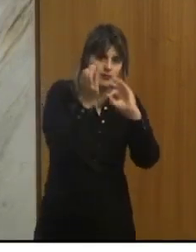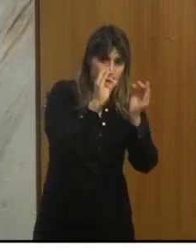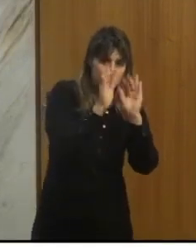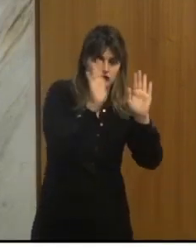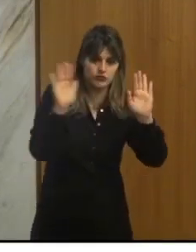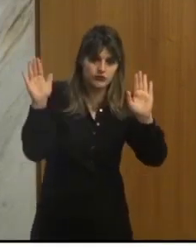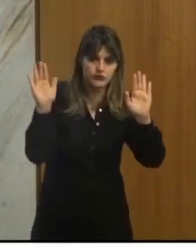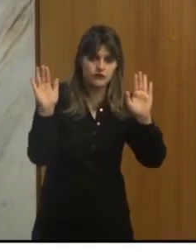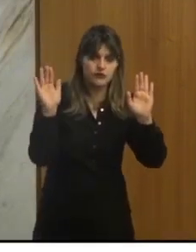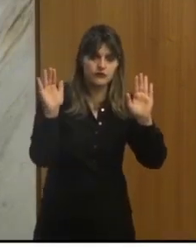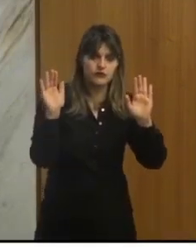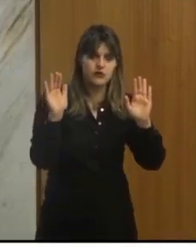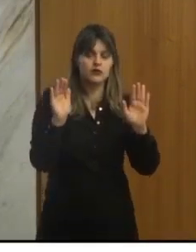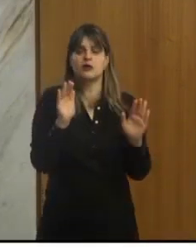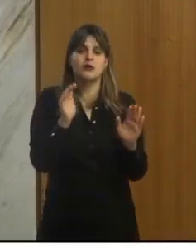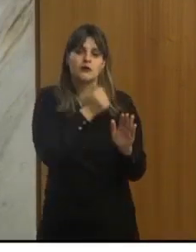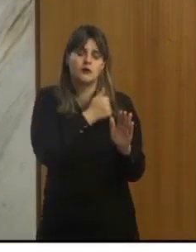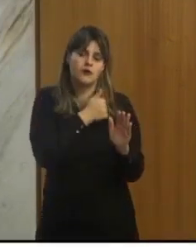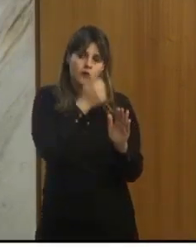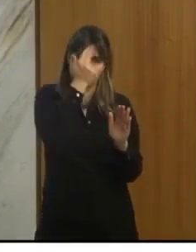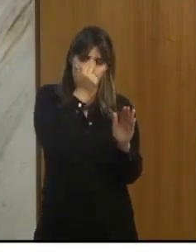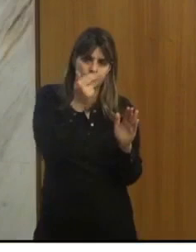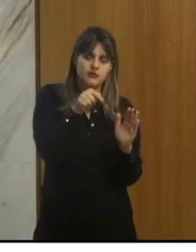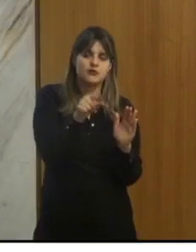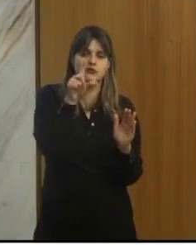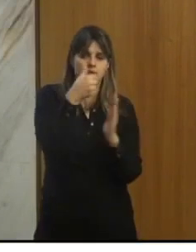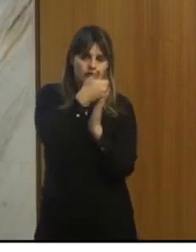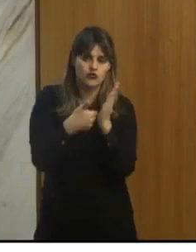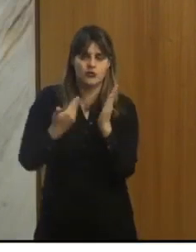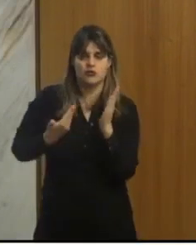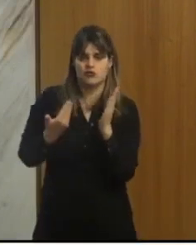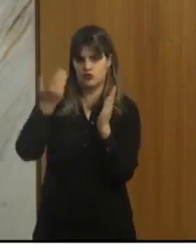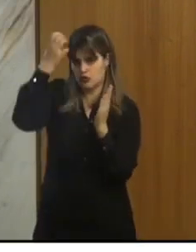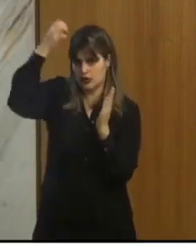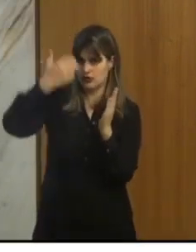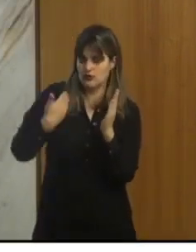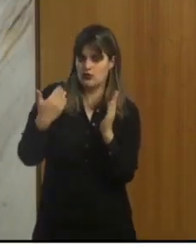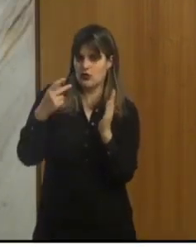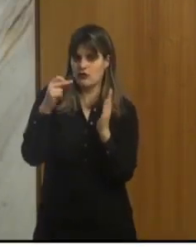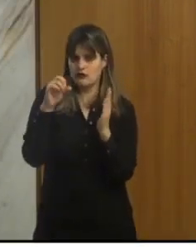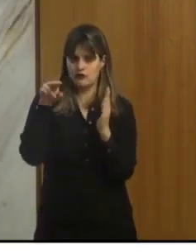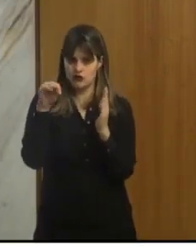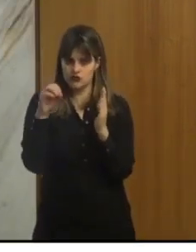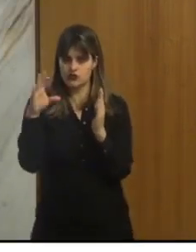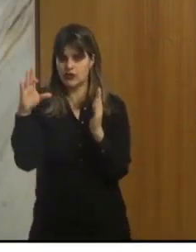exposição, com a marca da Igreja de Finisterra, o castelo, um documento do Afonso Henriques, e depois apanhamos aqui de